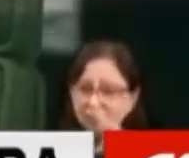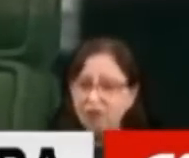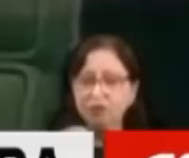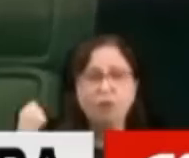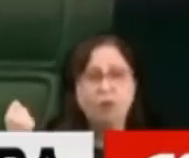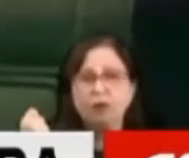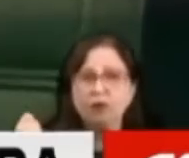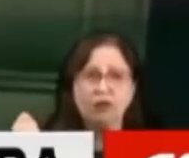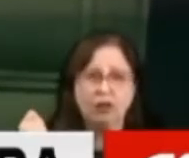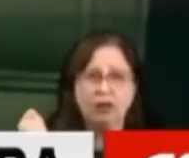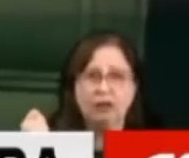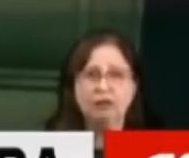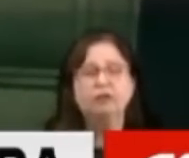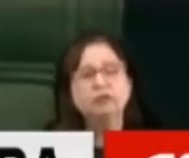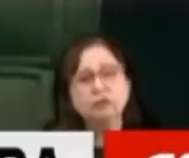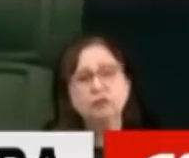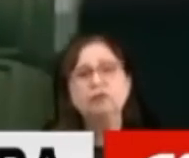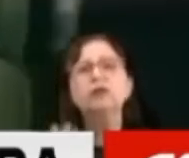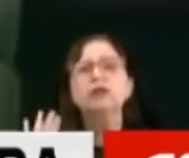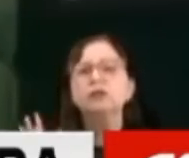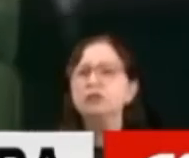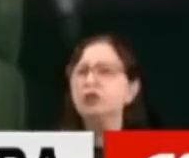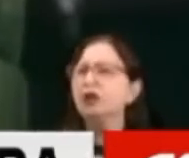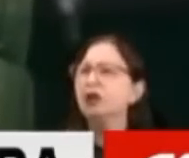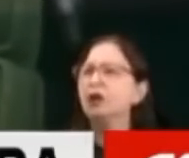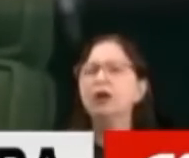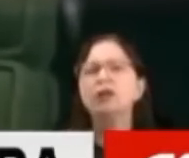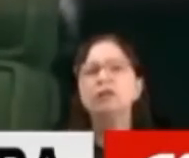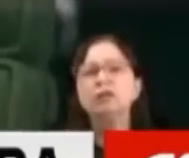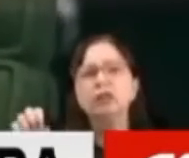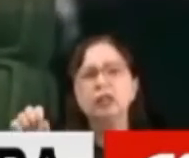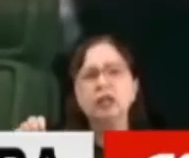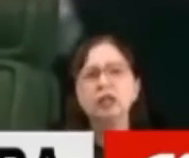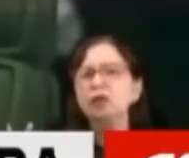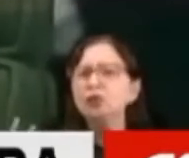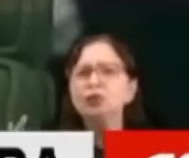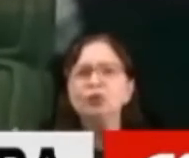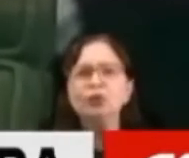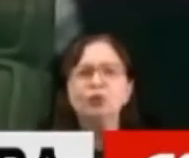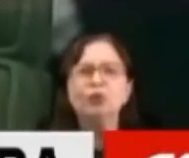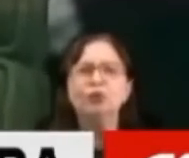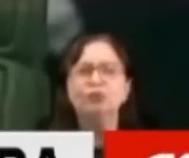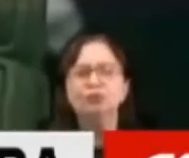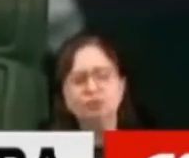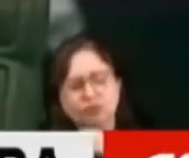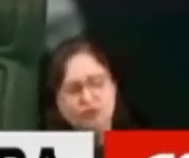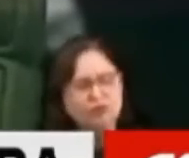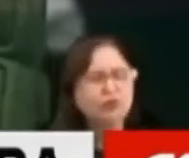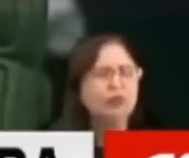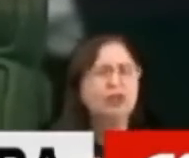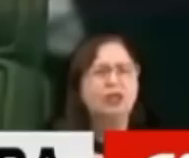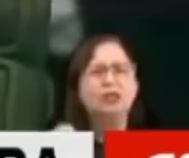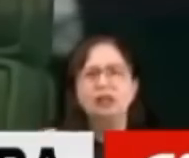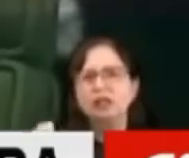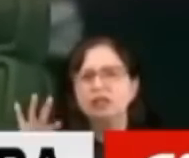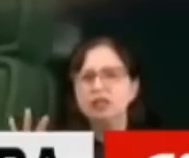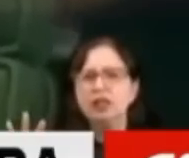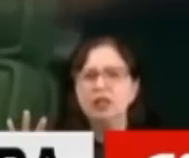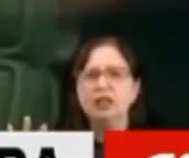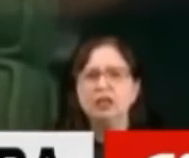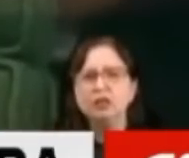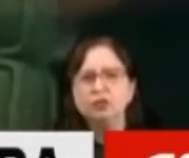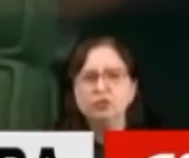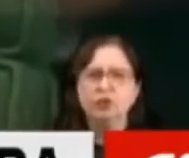aos colegas do STJ tem que se perguntar que erros que se está cometendo para admitir gente tão